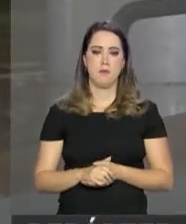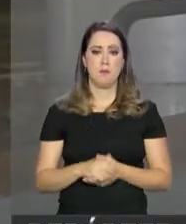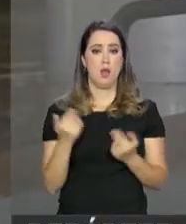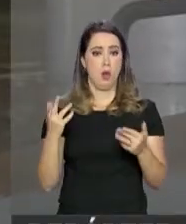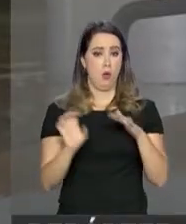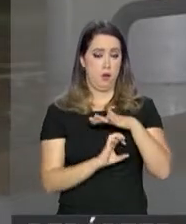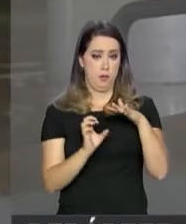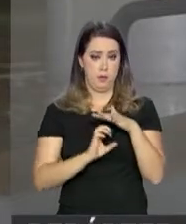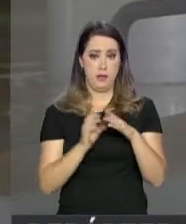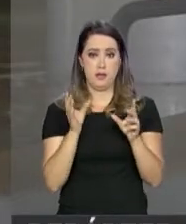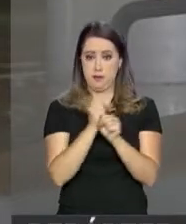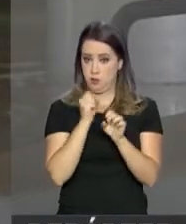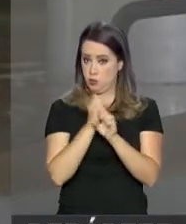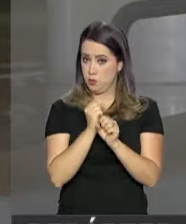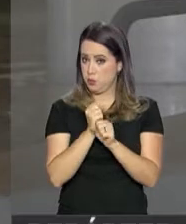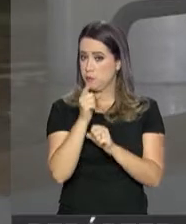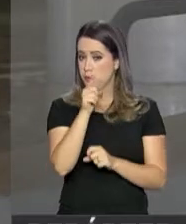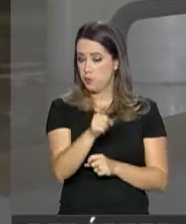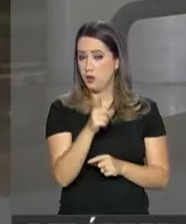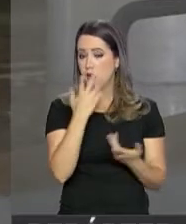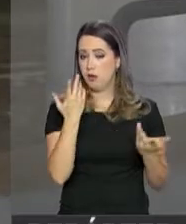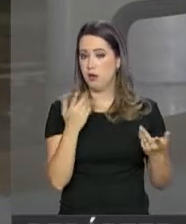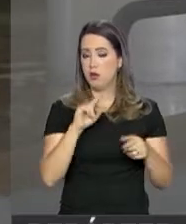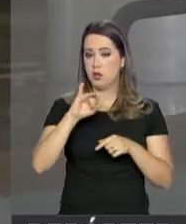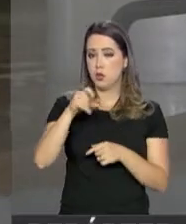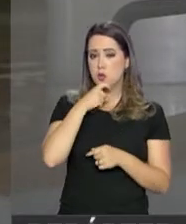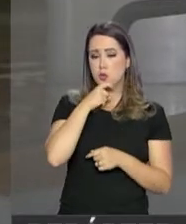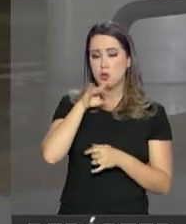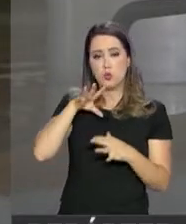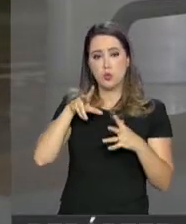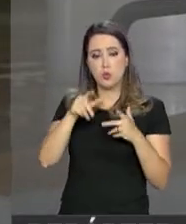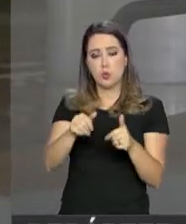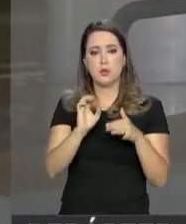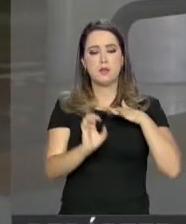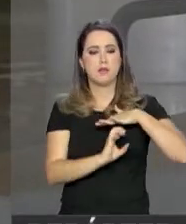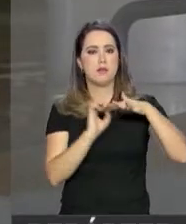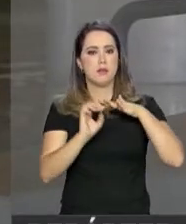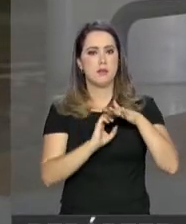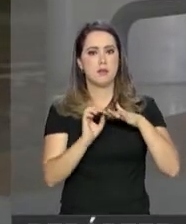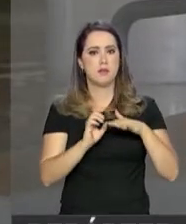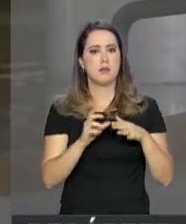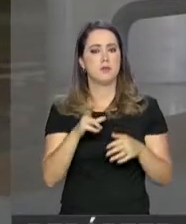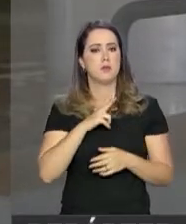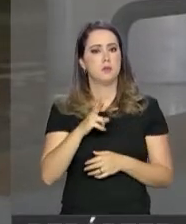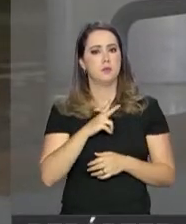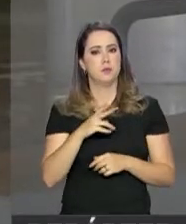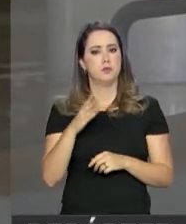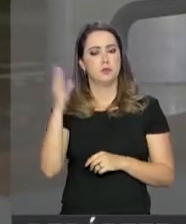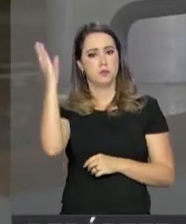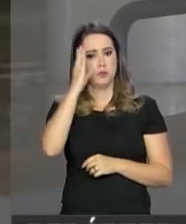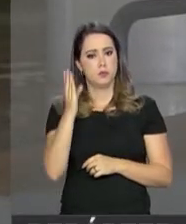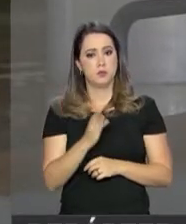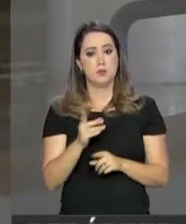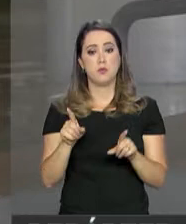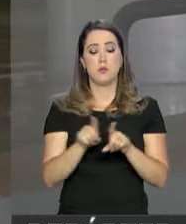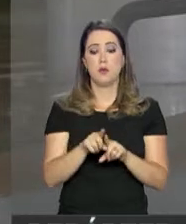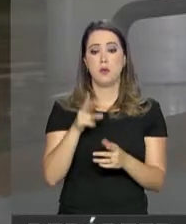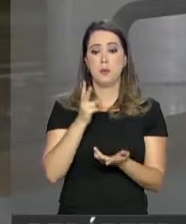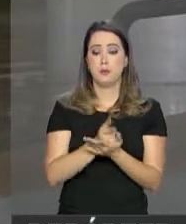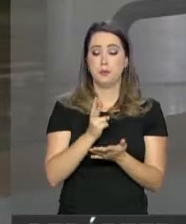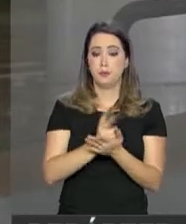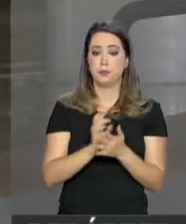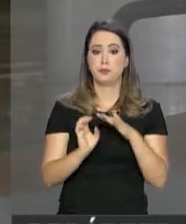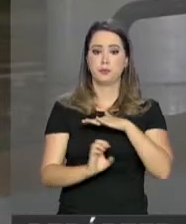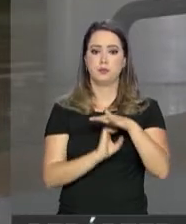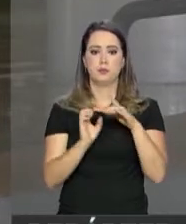empresa de contabilidade da Evanda, a partir de julho, todas as empresas privadas brasileiras, incluindo as micros